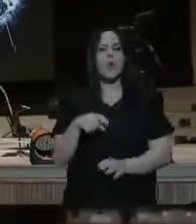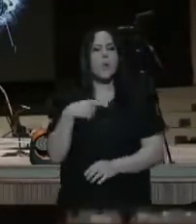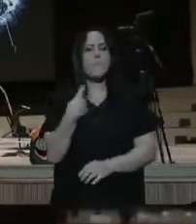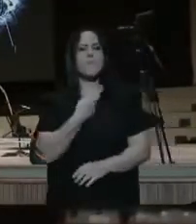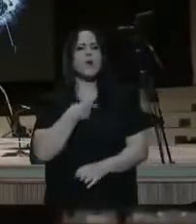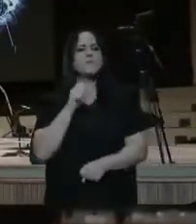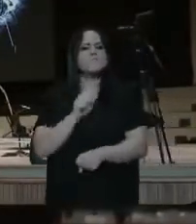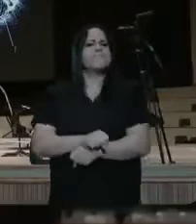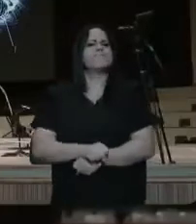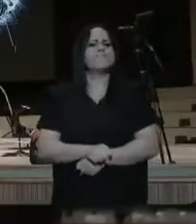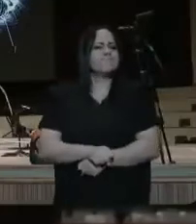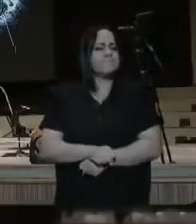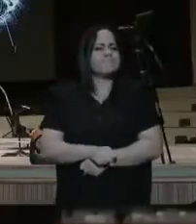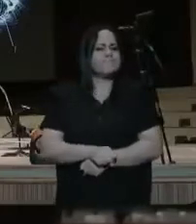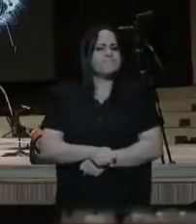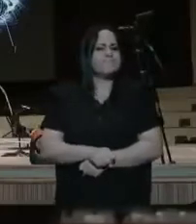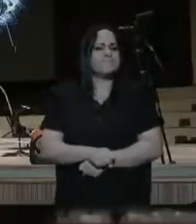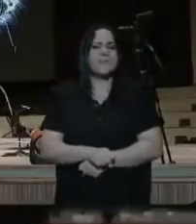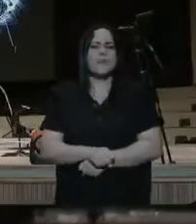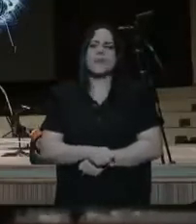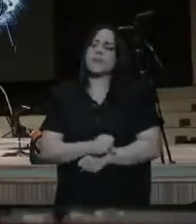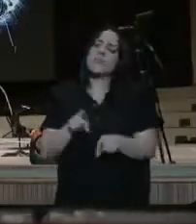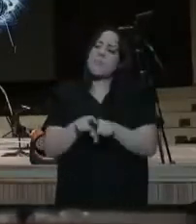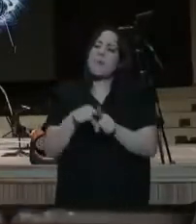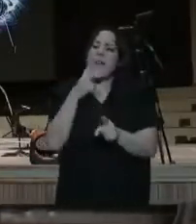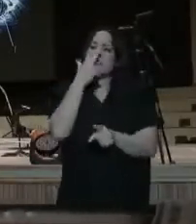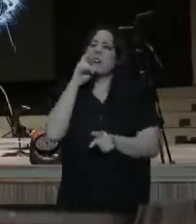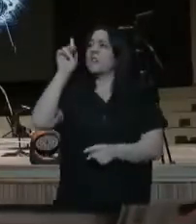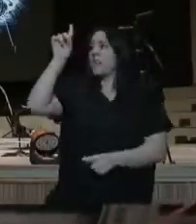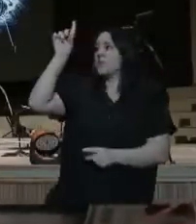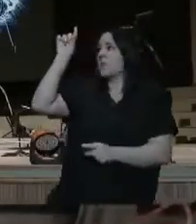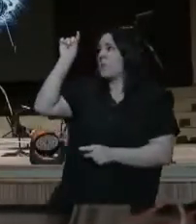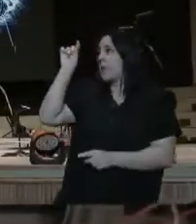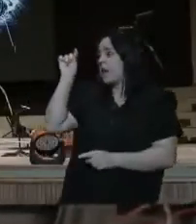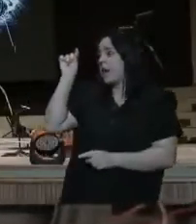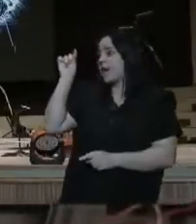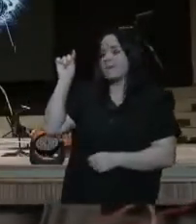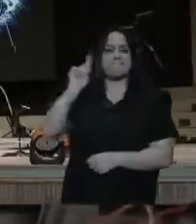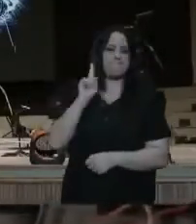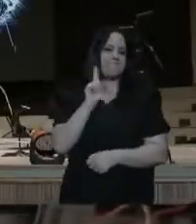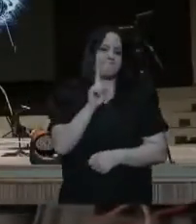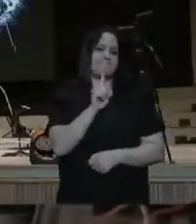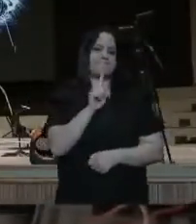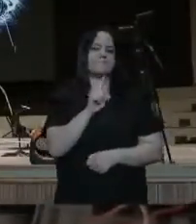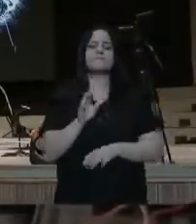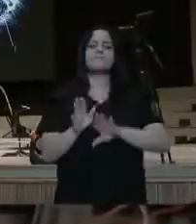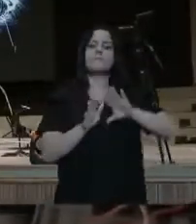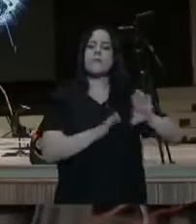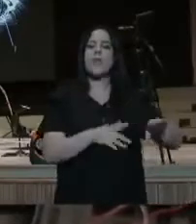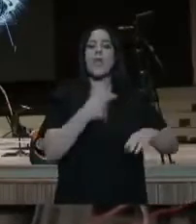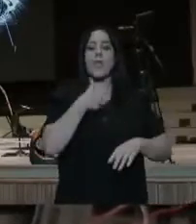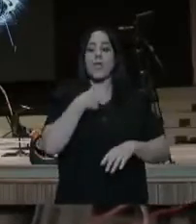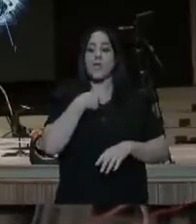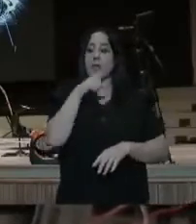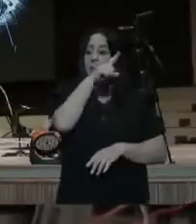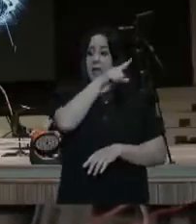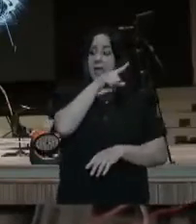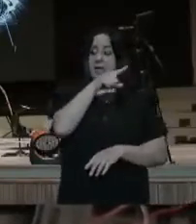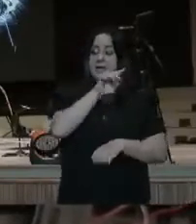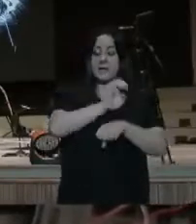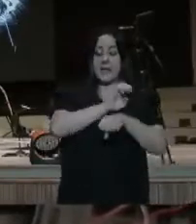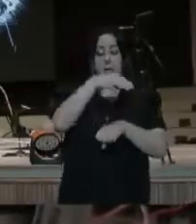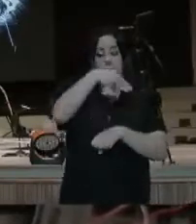parar e nem creio no deus pequeno sabe eu venho do estado o estado do maranhão é um estado